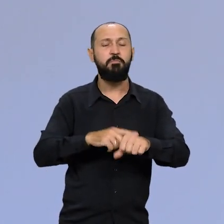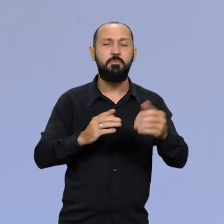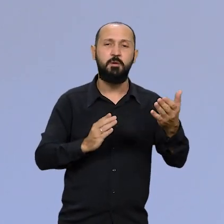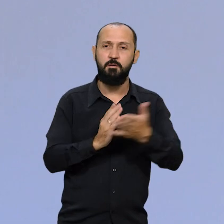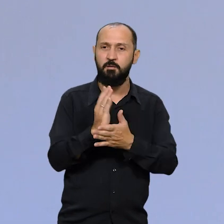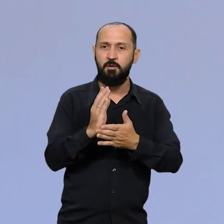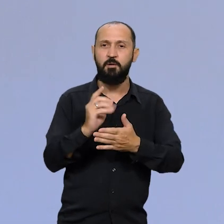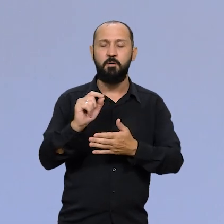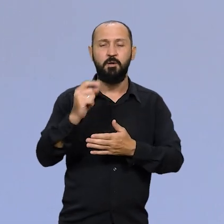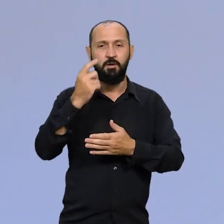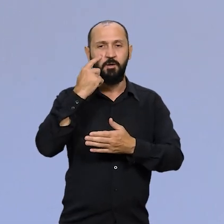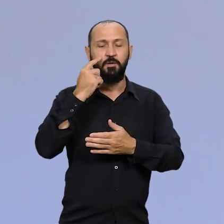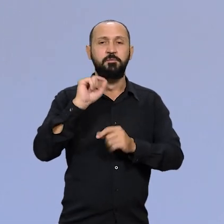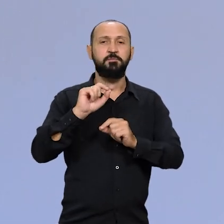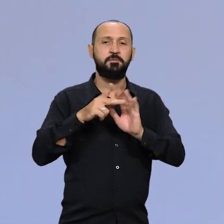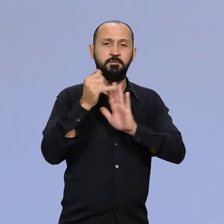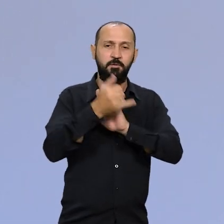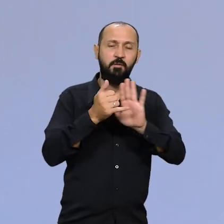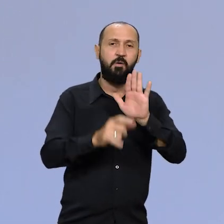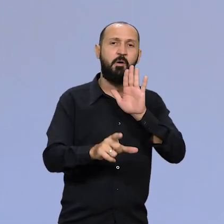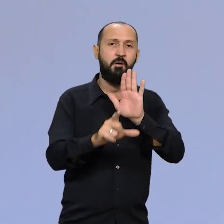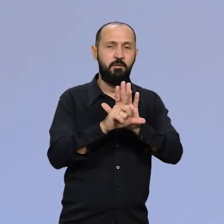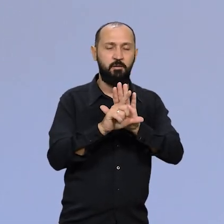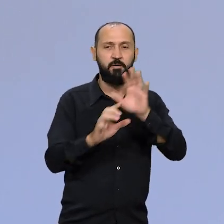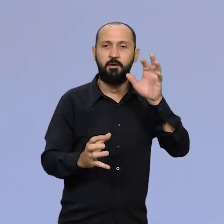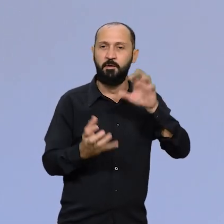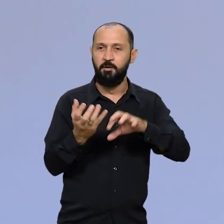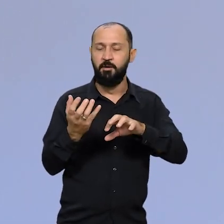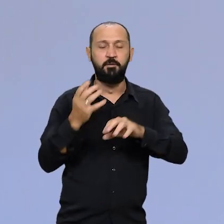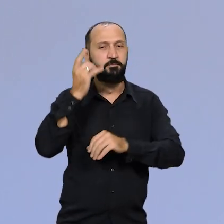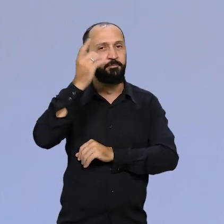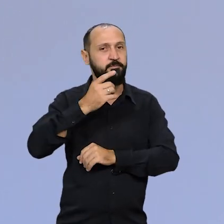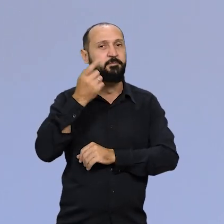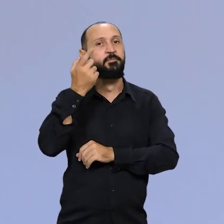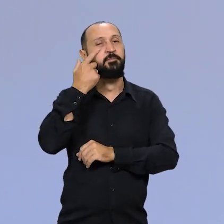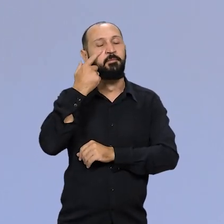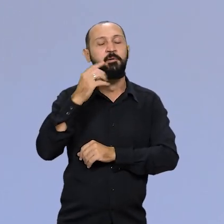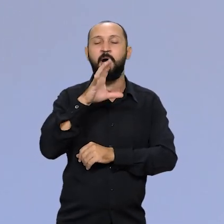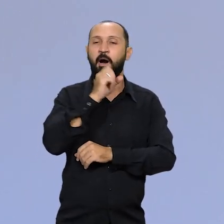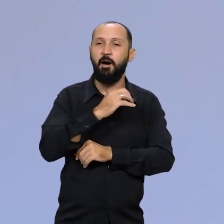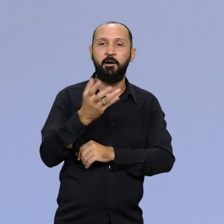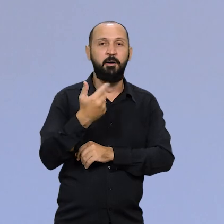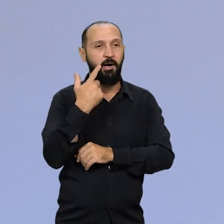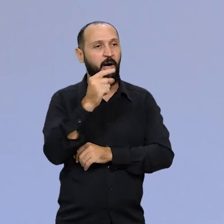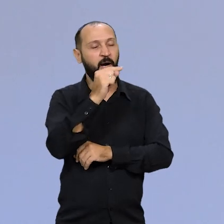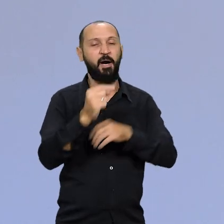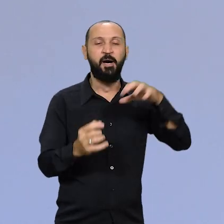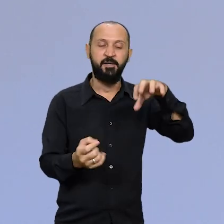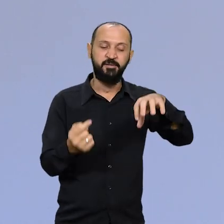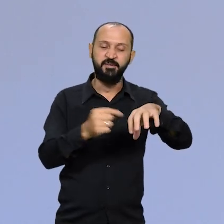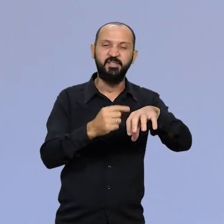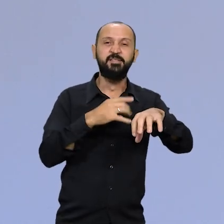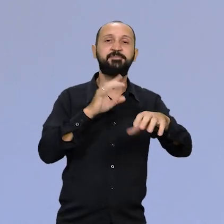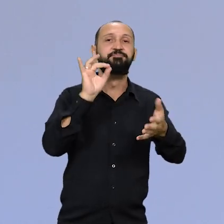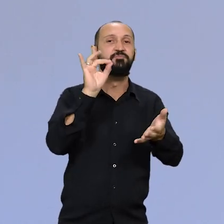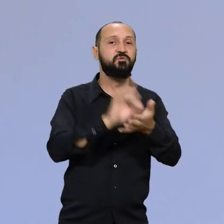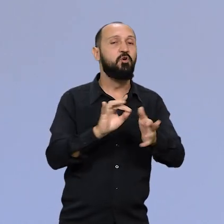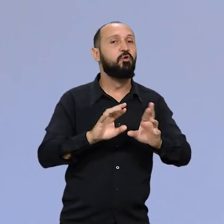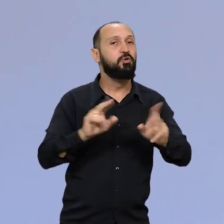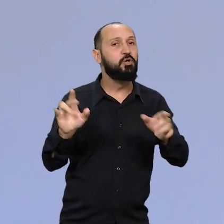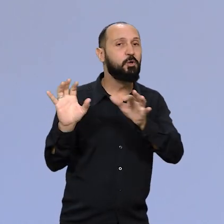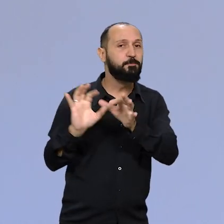um risco, caso seja aprovado no Senado Federal, venha a ser vetado pelo presidente da República, voltará então para a Câmara dos